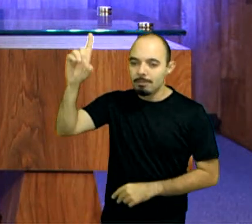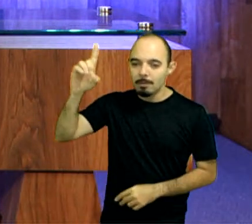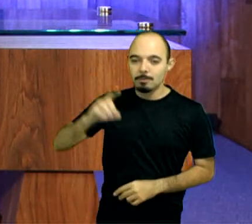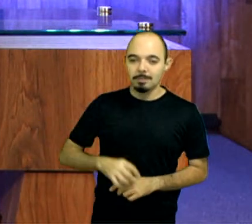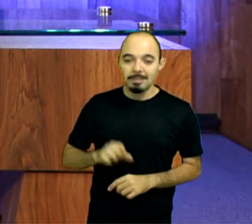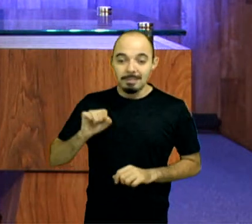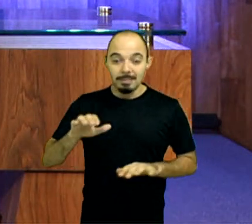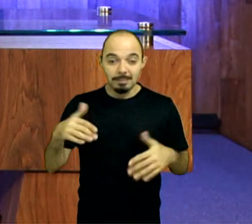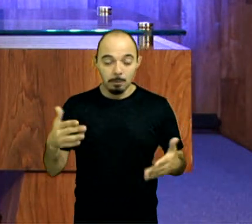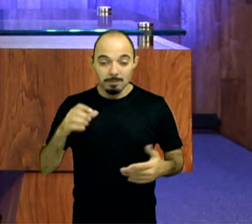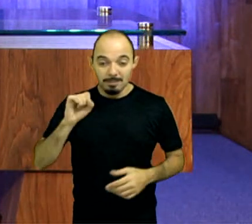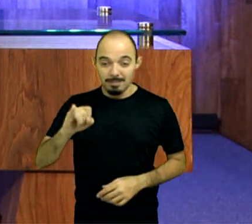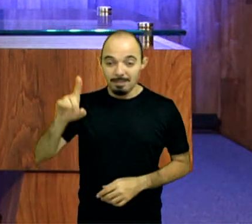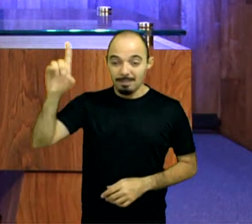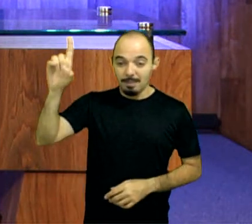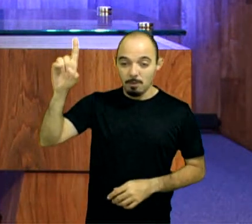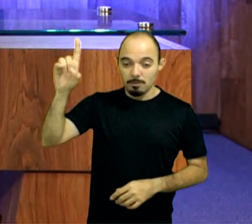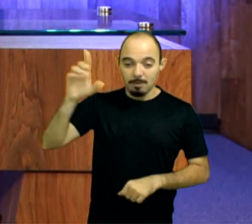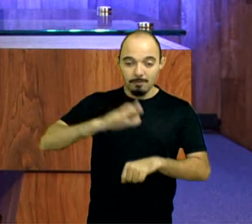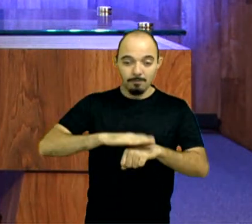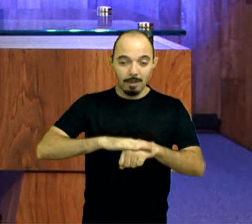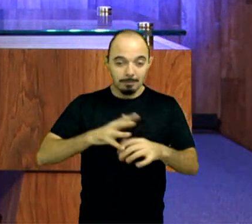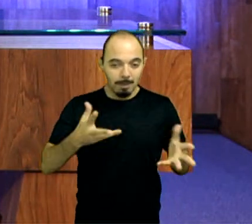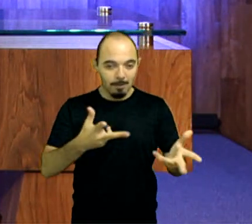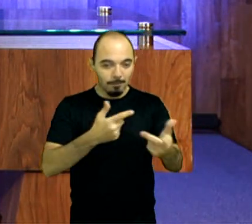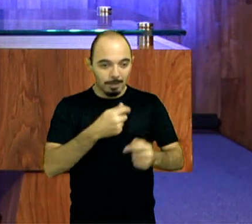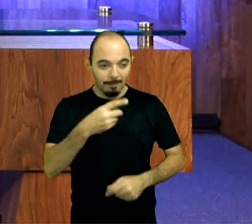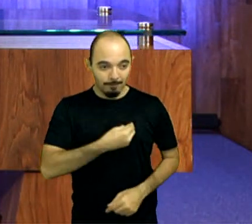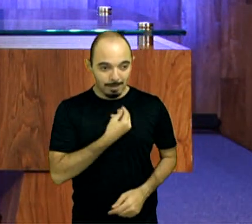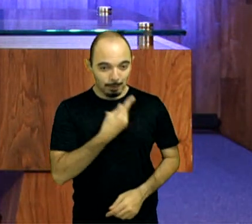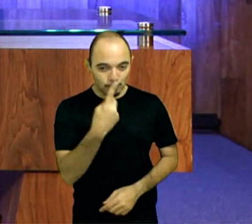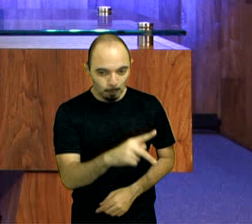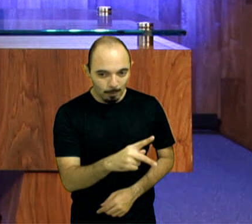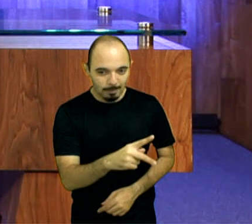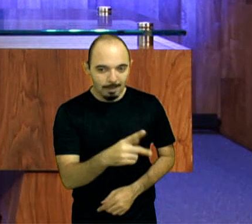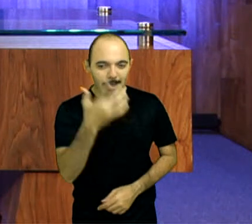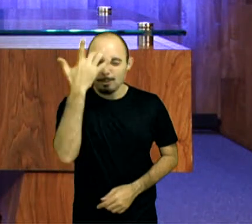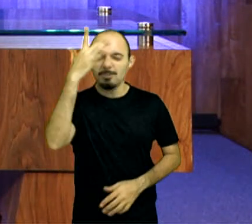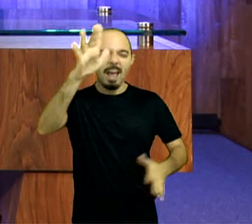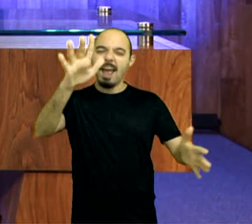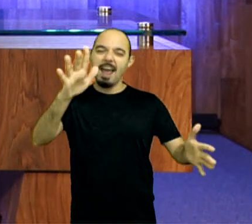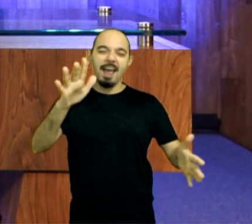grandes coisas na sua vida, você não viu nada.